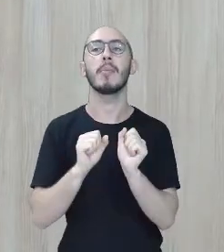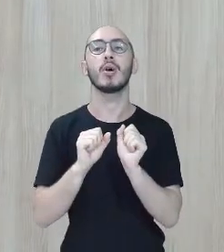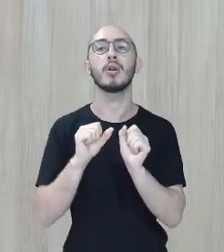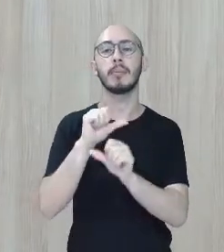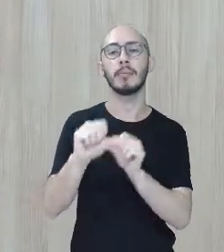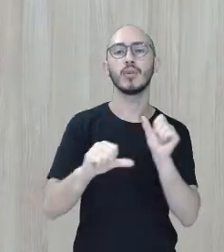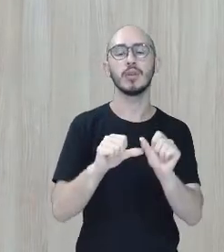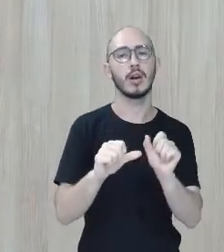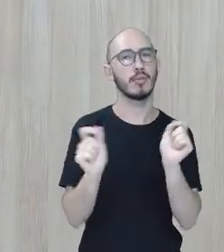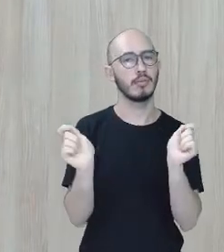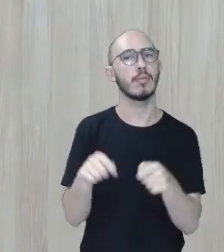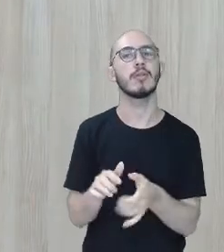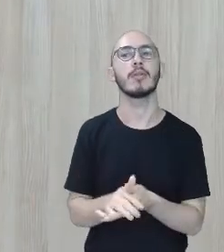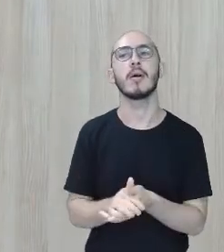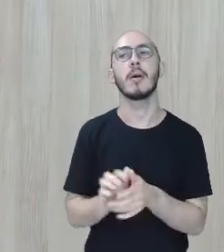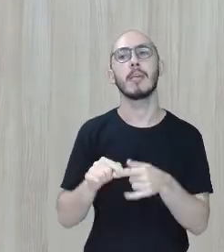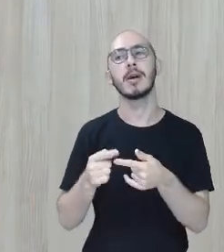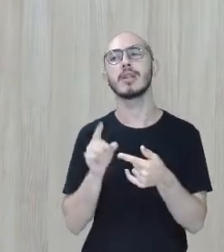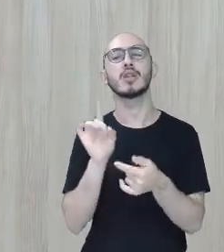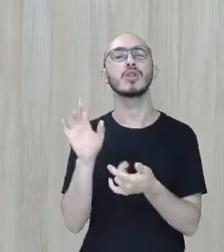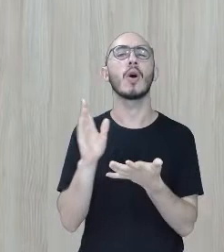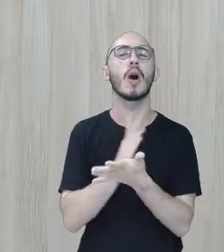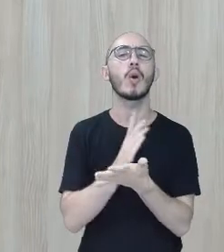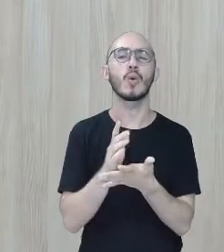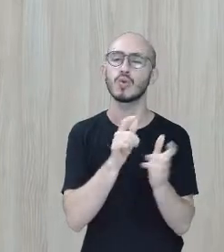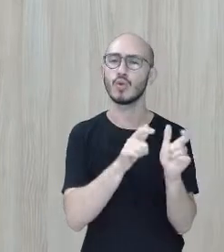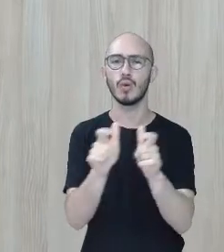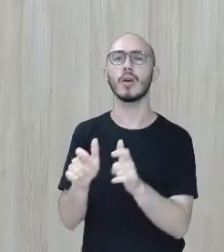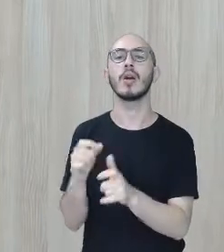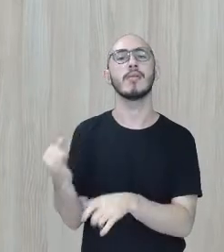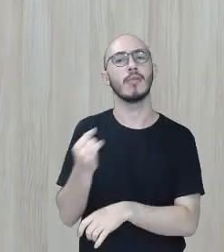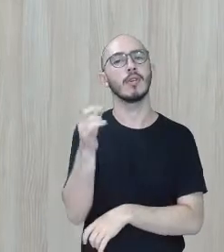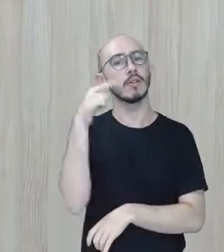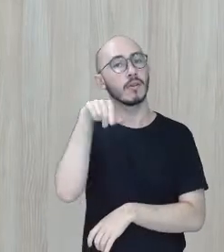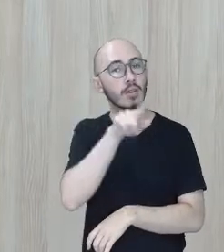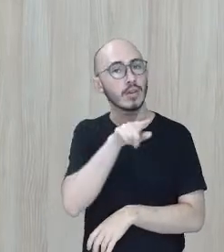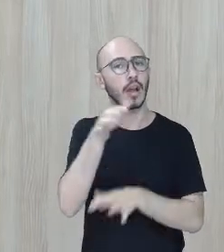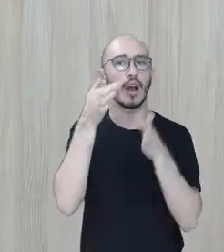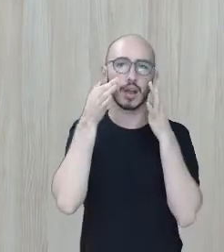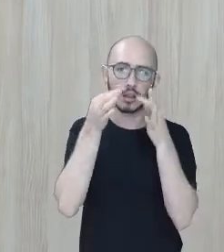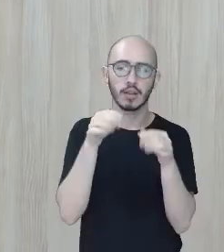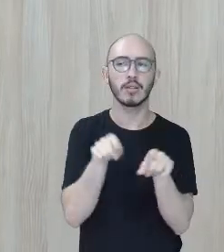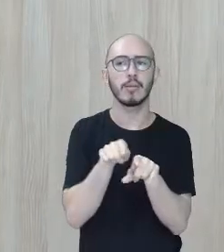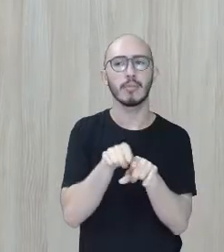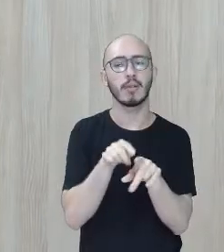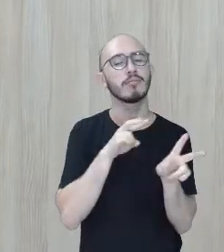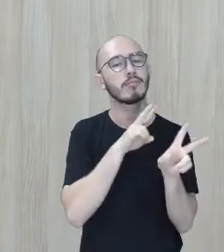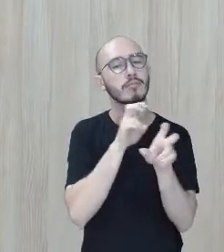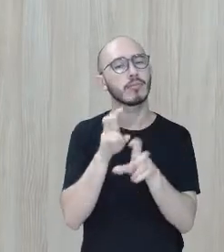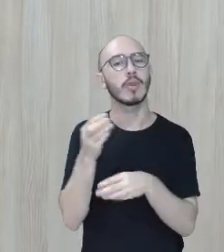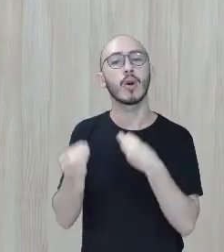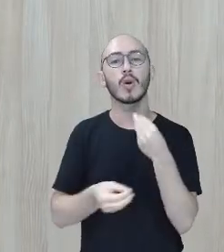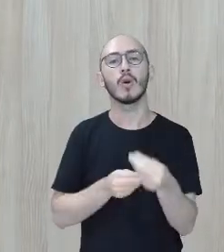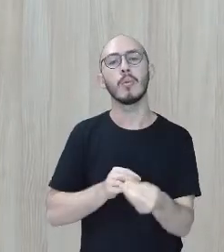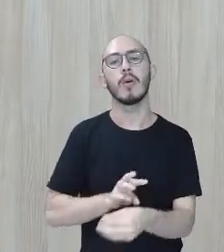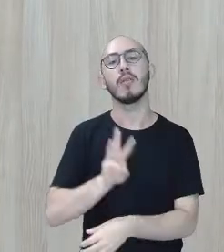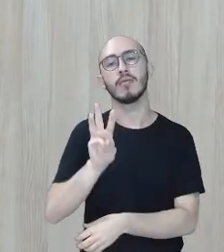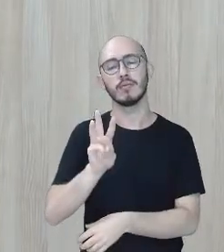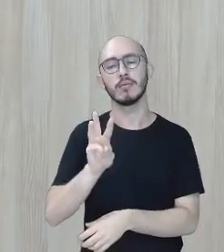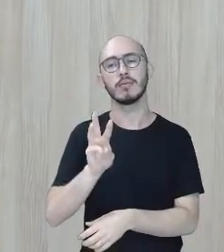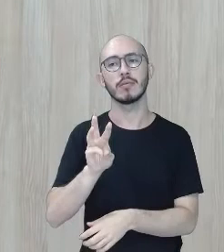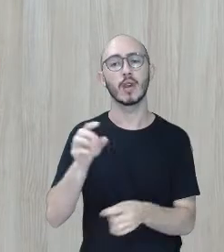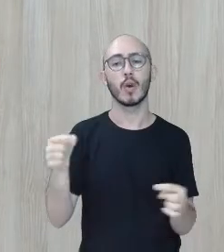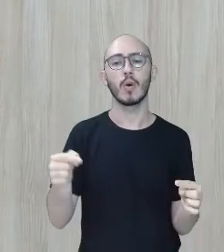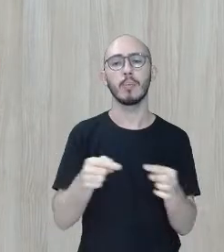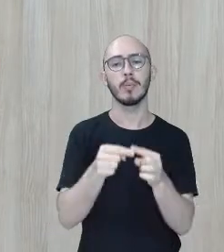a voltagem, mas só em alguns lugares. Então, é importante que você sempre também veja a voltagem do aparelho,